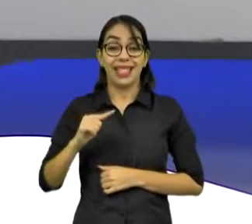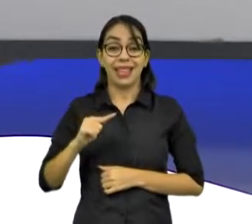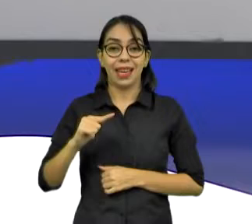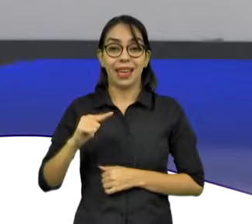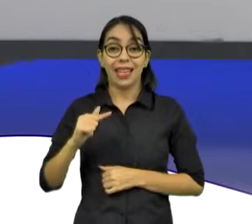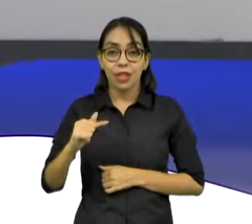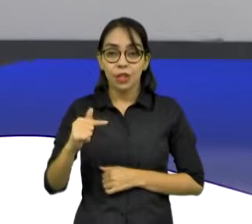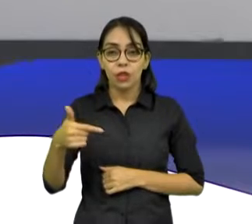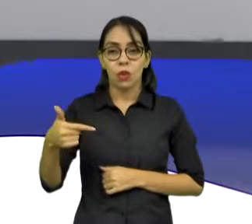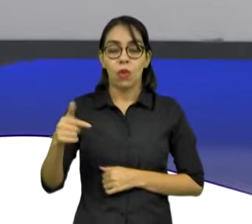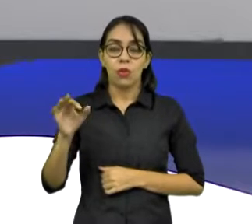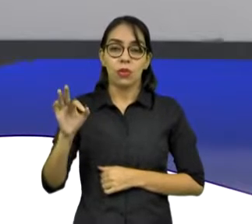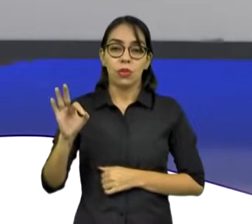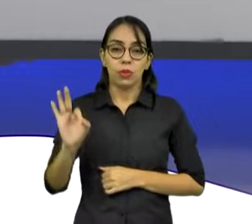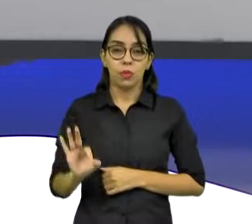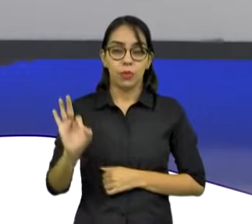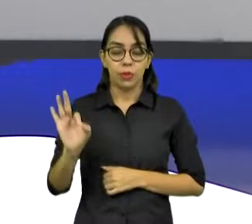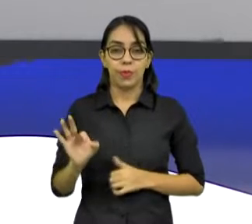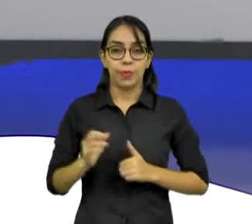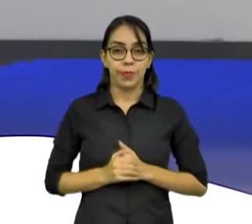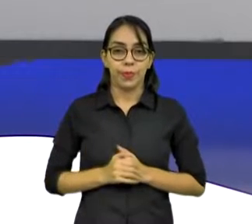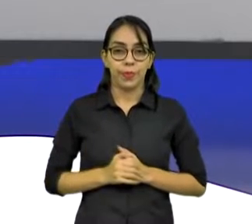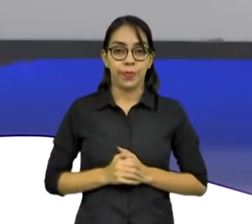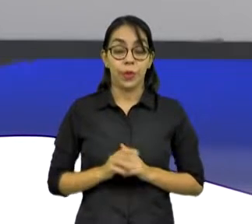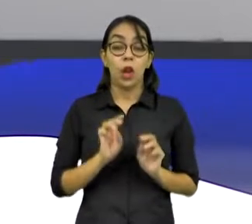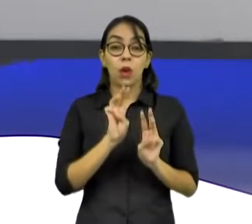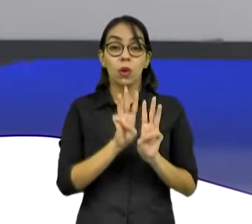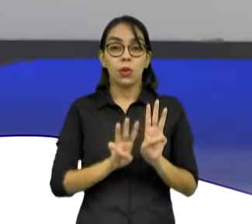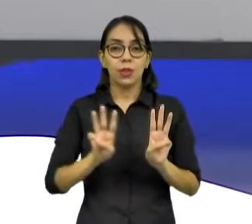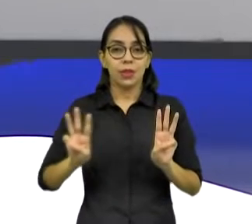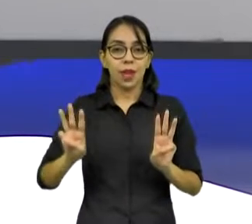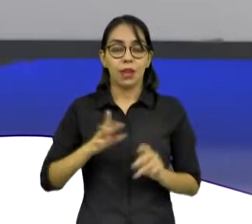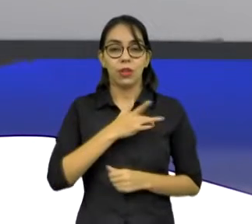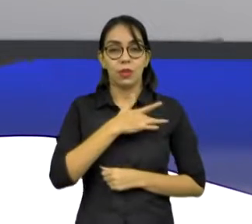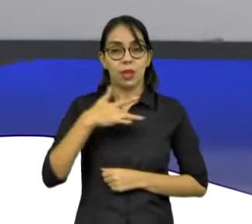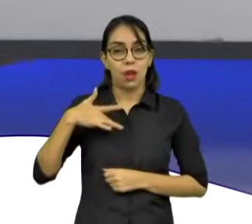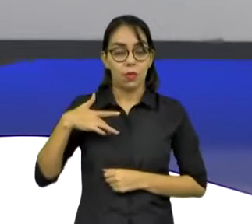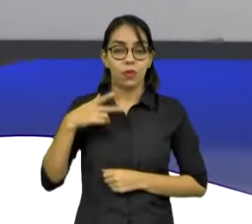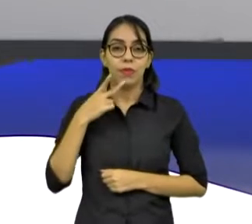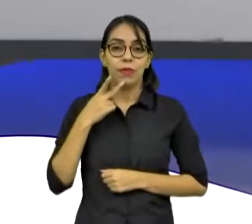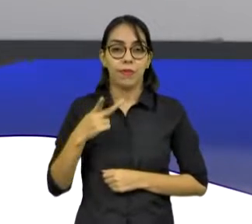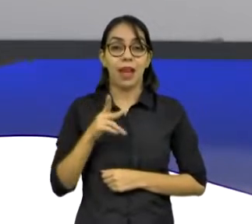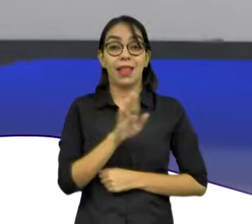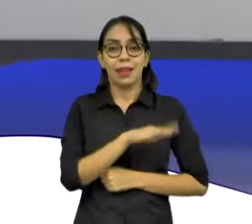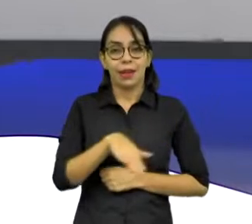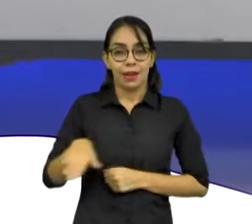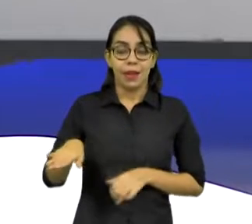72,44%. Segundo o Saúde Digital, entre as UTIs infantis, a taxa é de